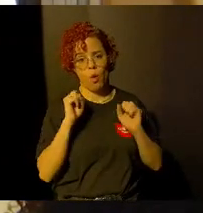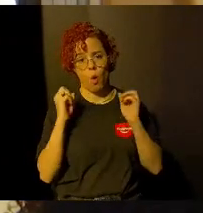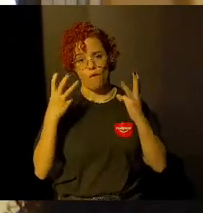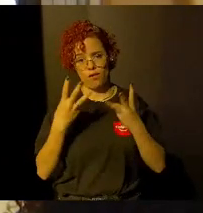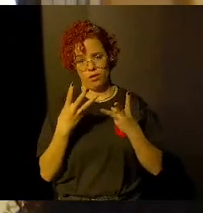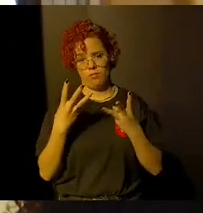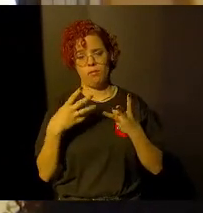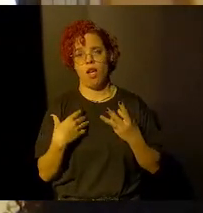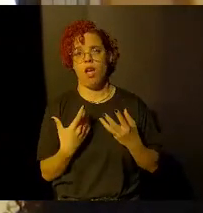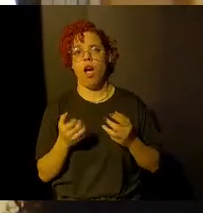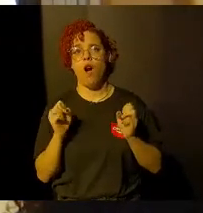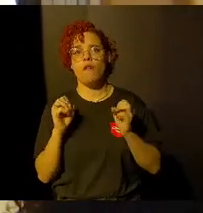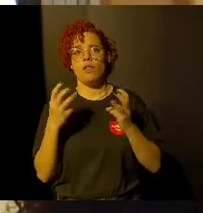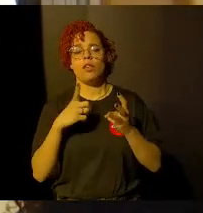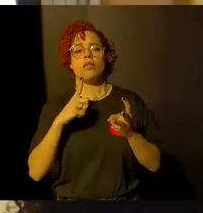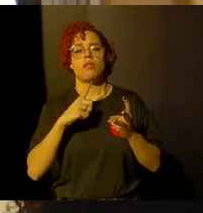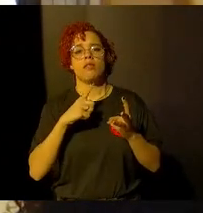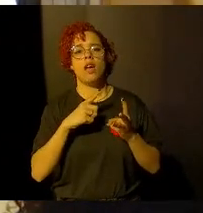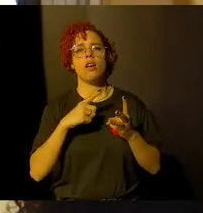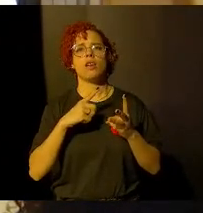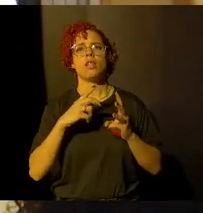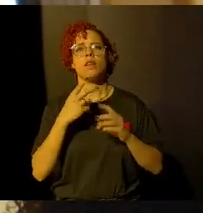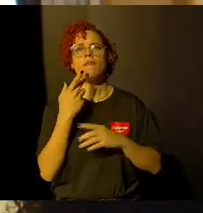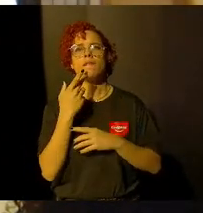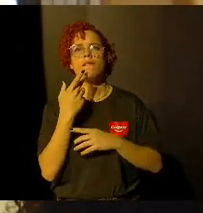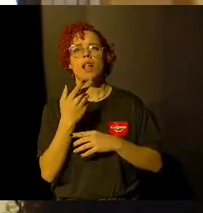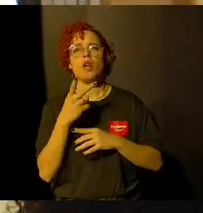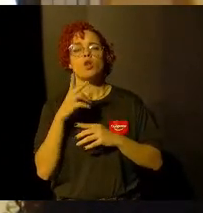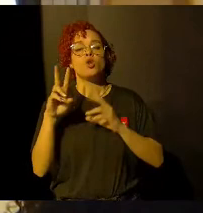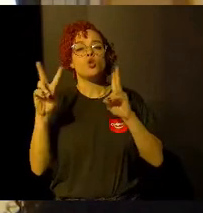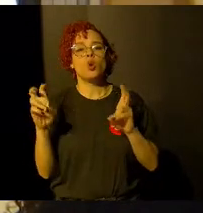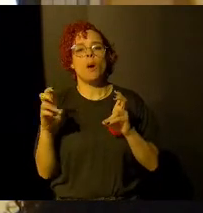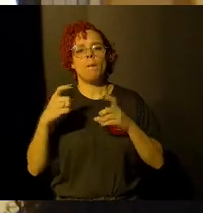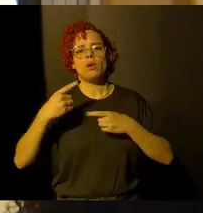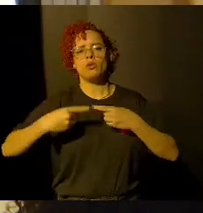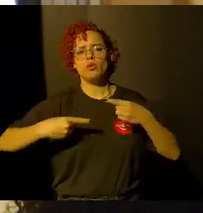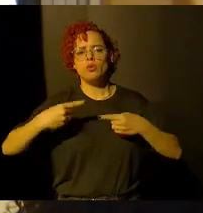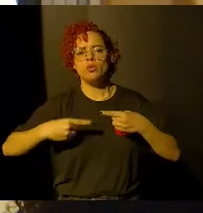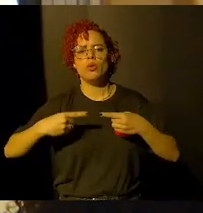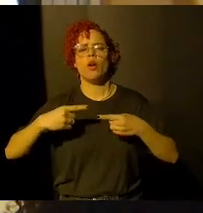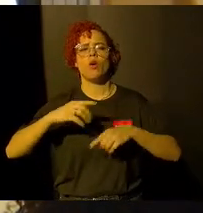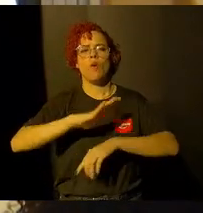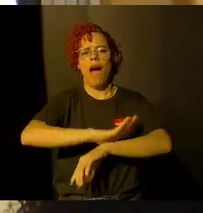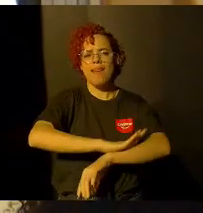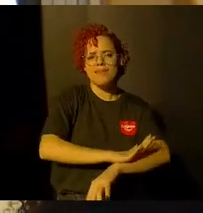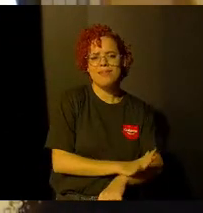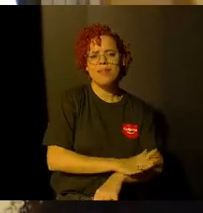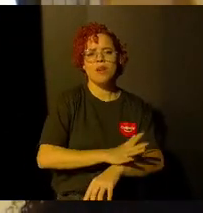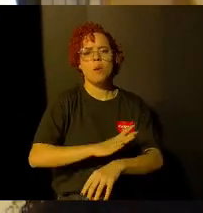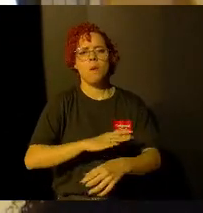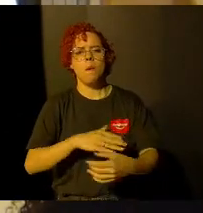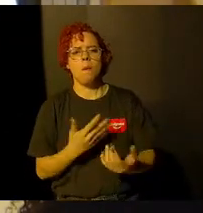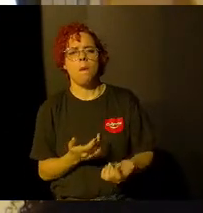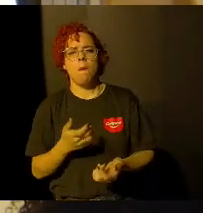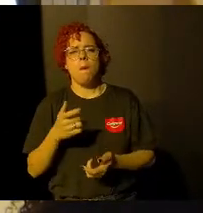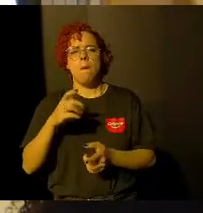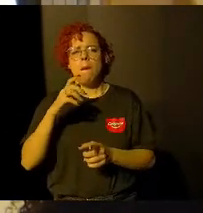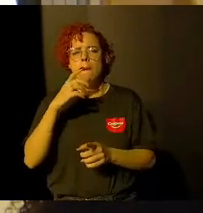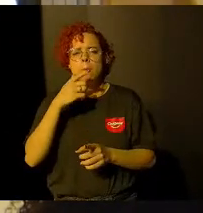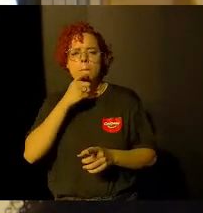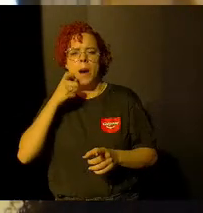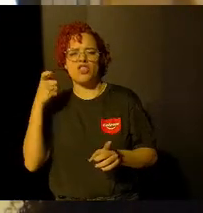trabalho na oficina tem a ver com uma discussão sobre o colonialismo patriarcado racismo machismo que coloca